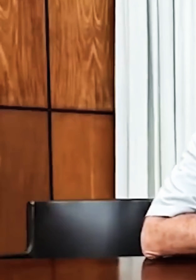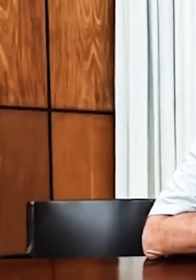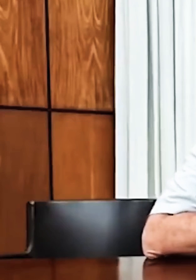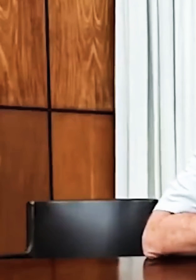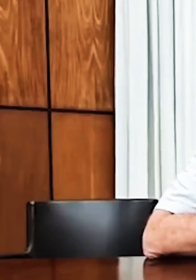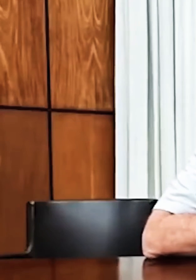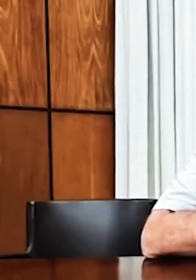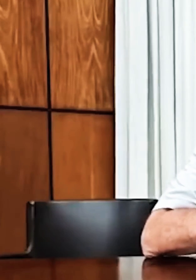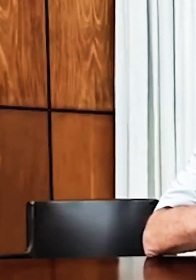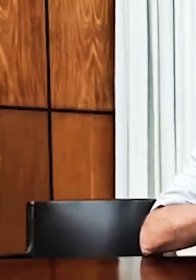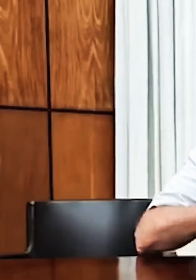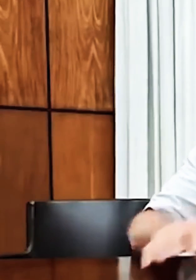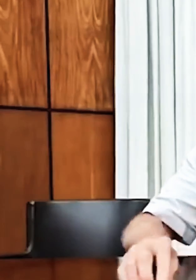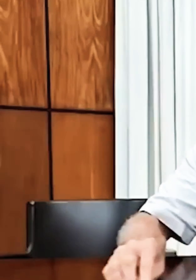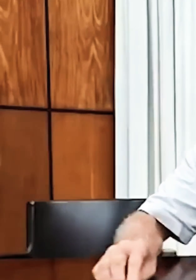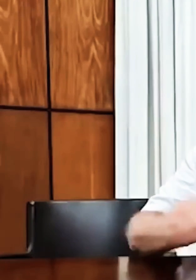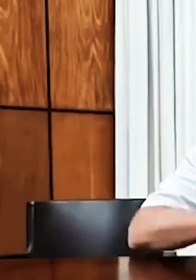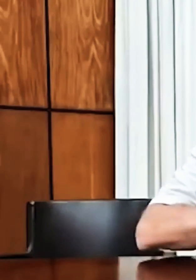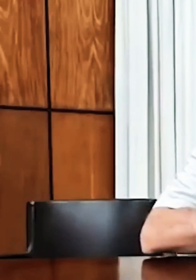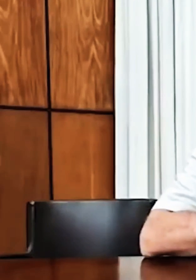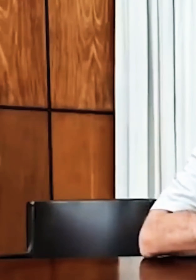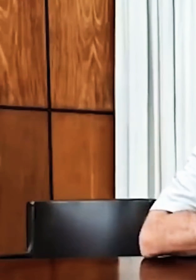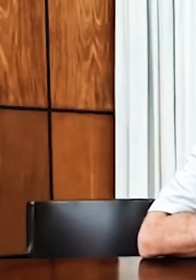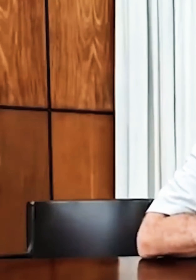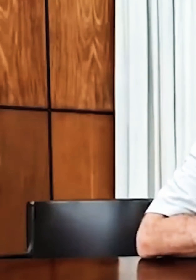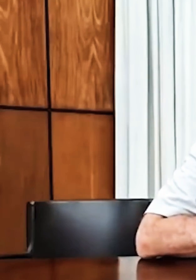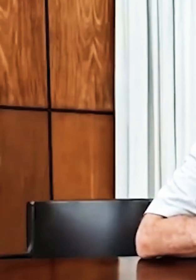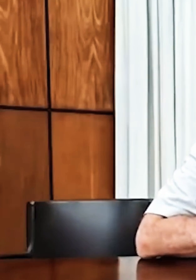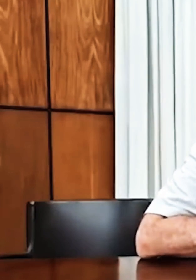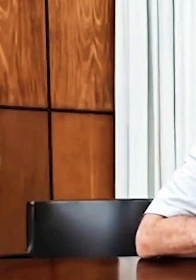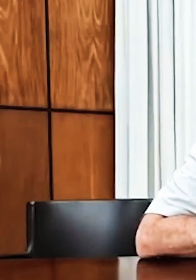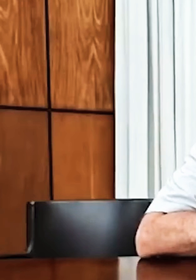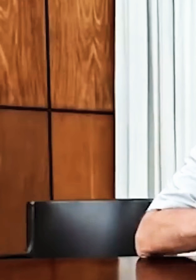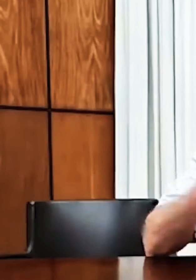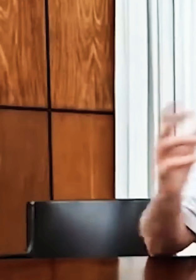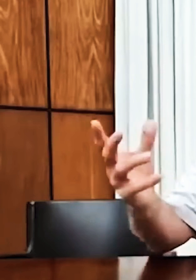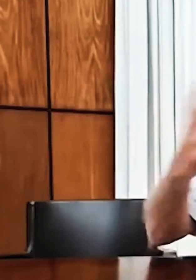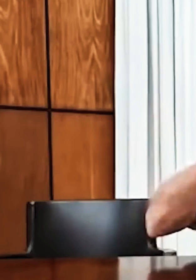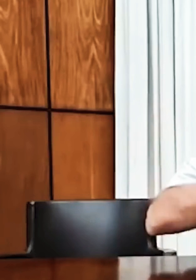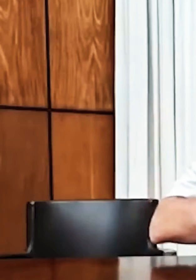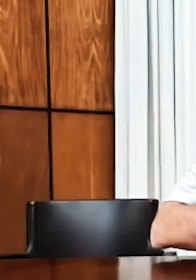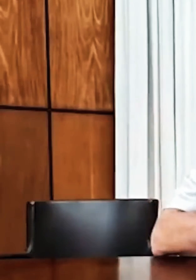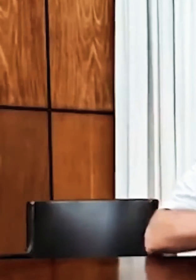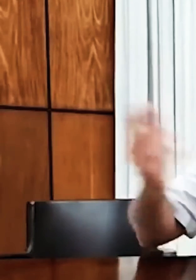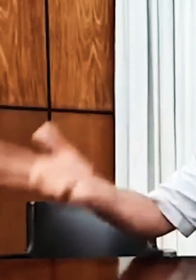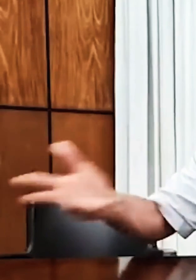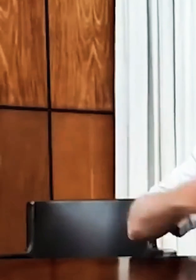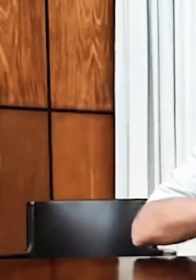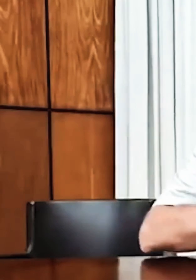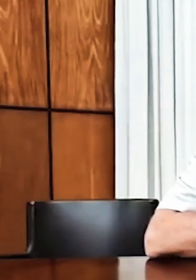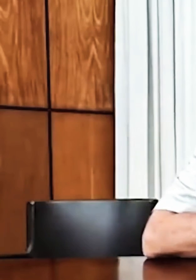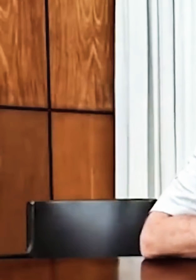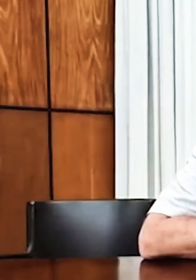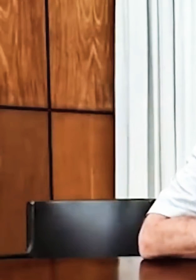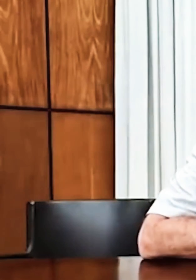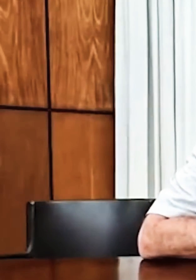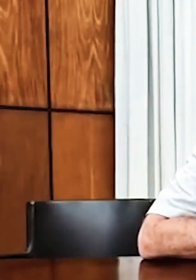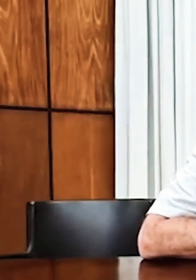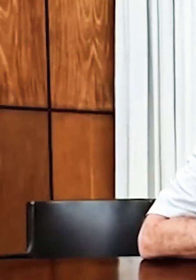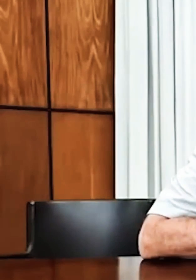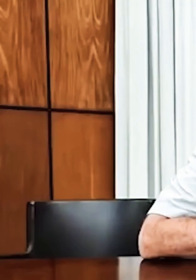do Maranhão. Um sucesso a nossa passagem por lá. Mas durante o voo, meu avião tem